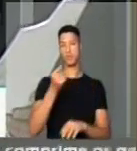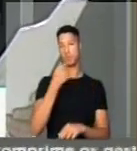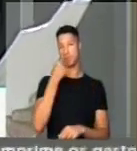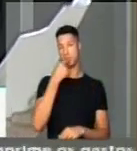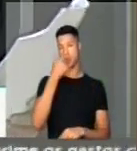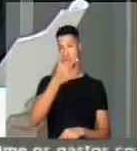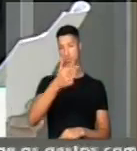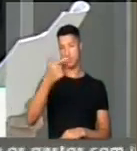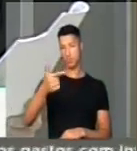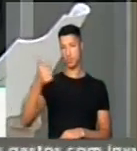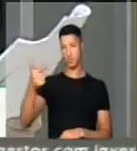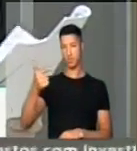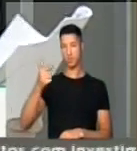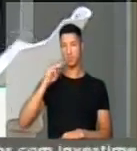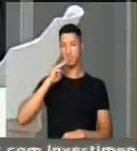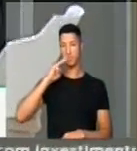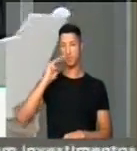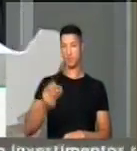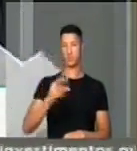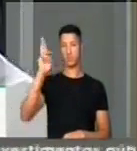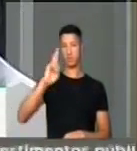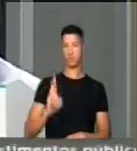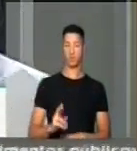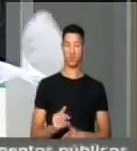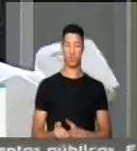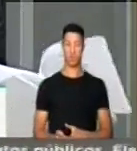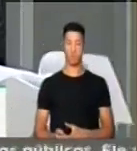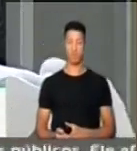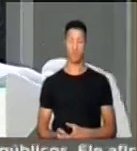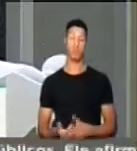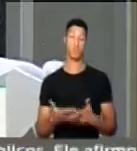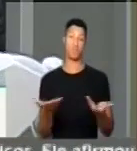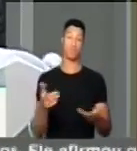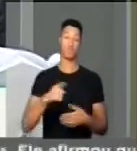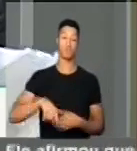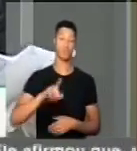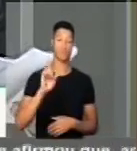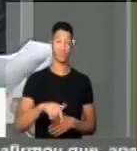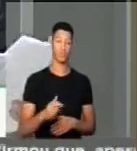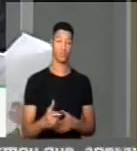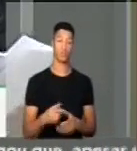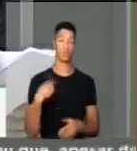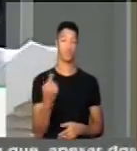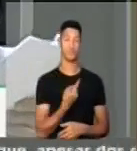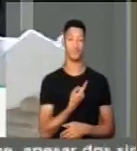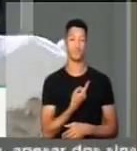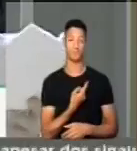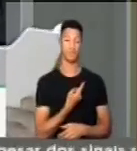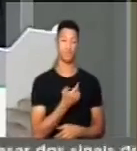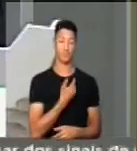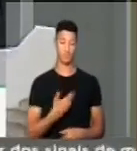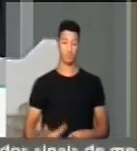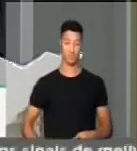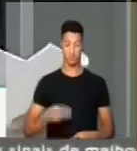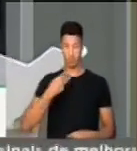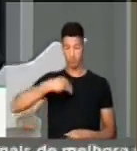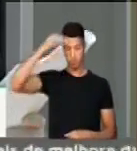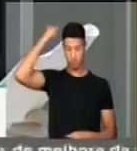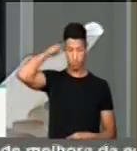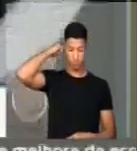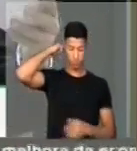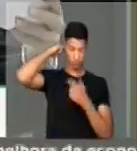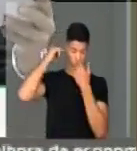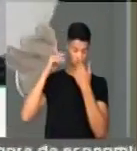de 222 milhões de reais. Esse é o nosso governo Michel